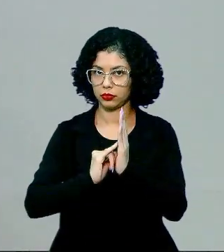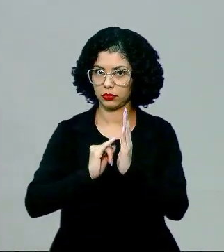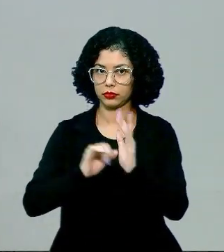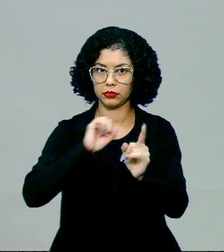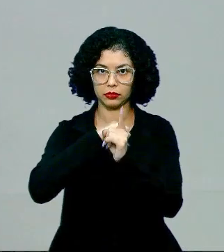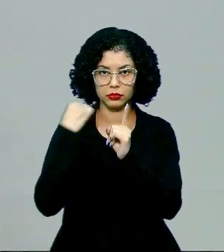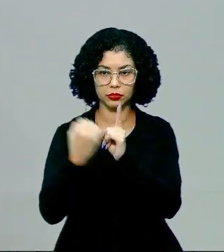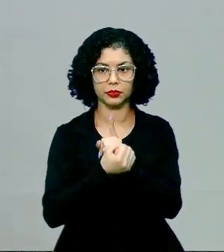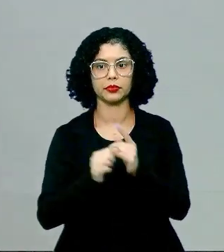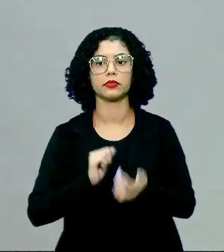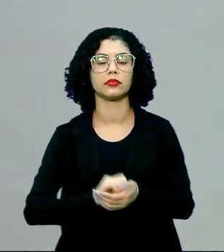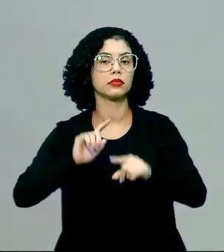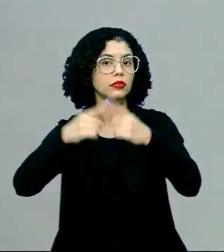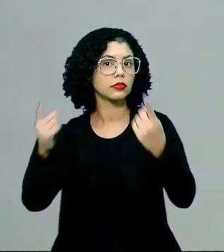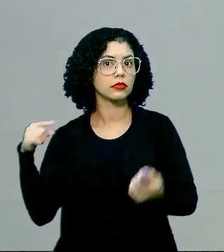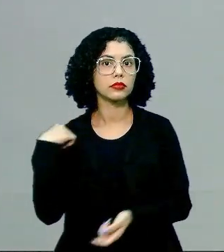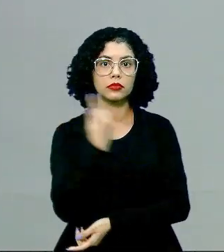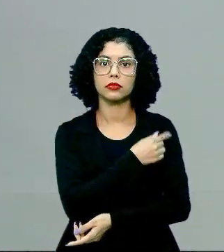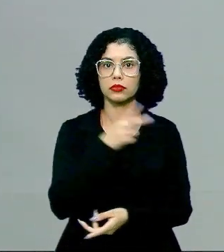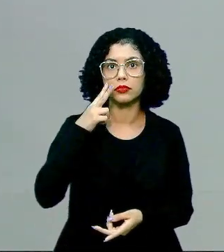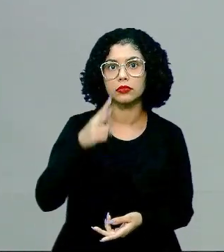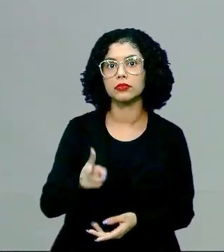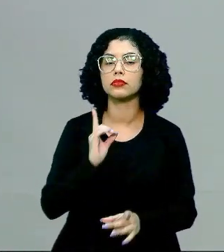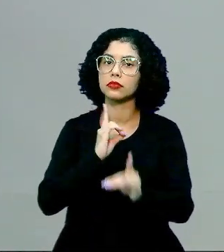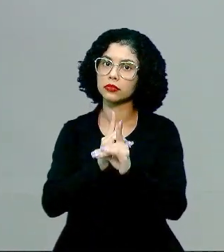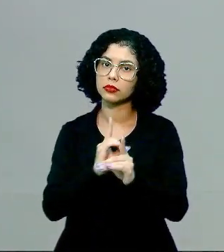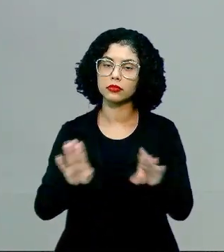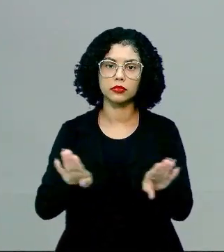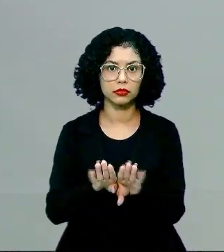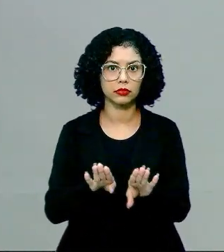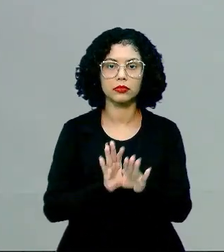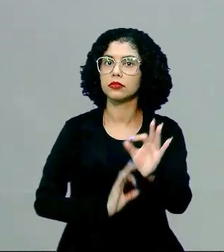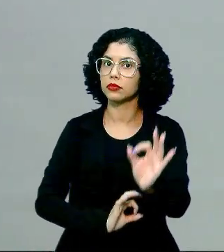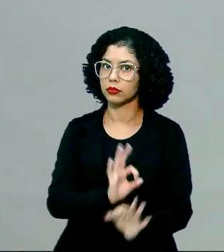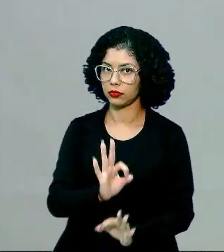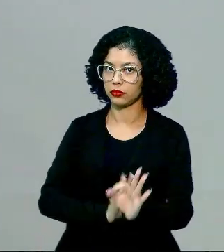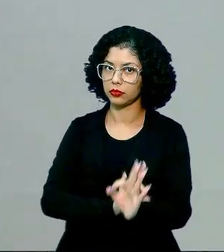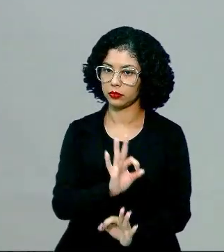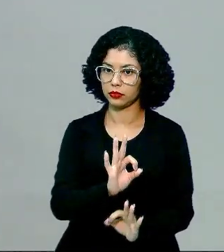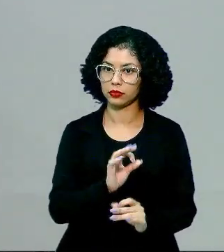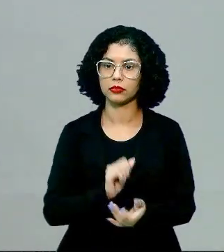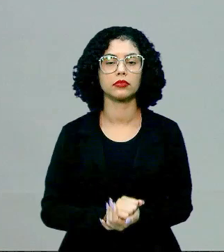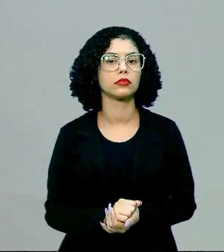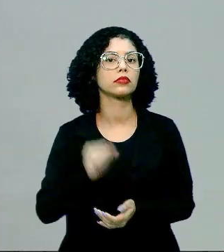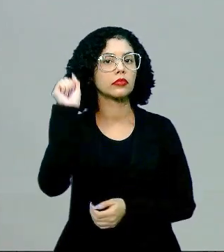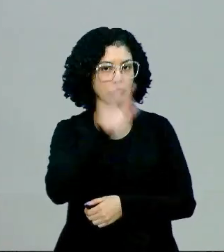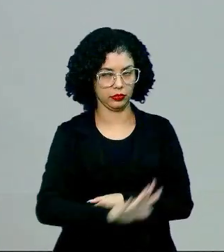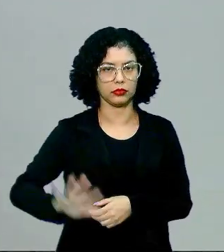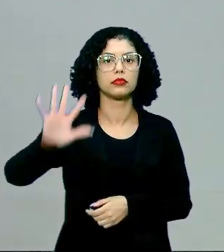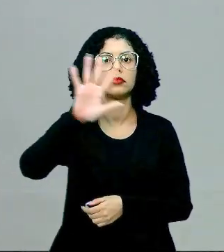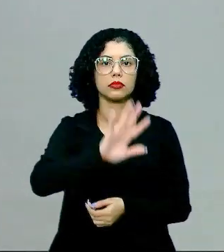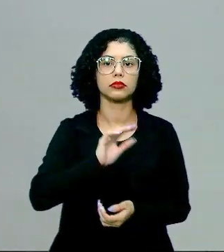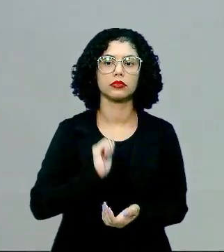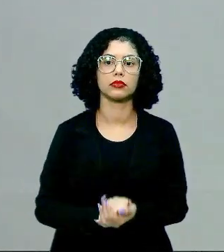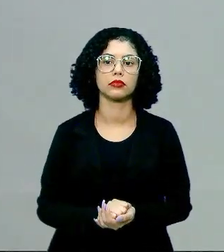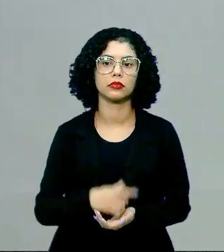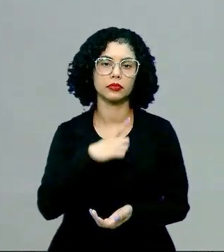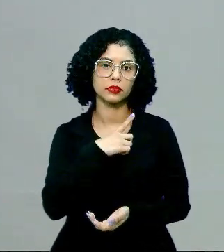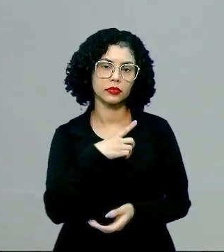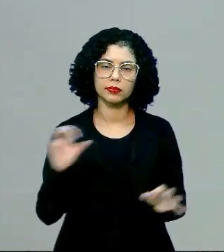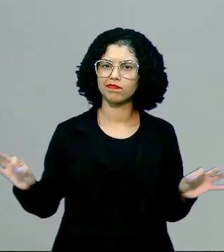instituições sociais. Mas nós também vamos identificar organizações na sociedade